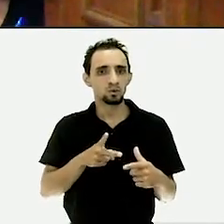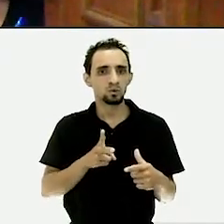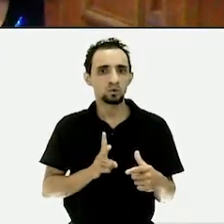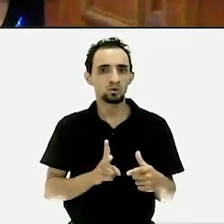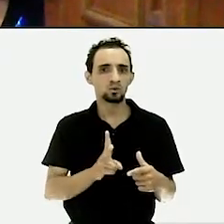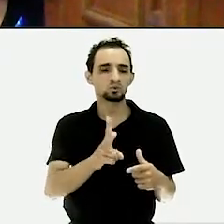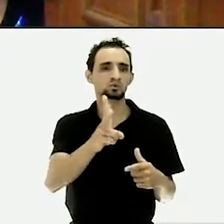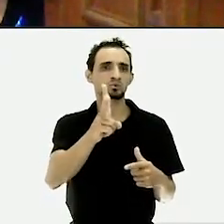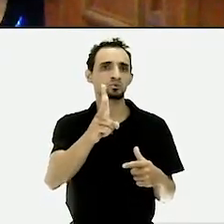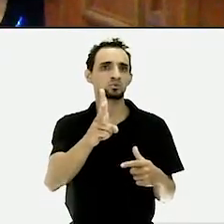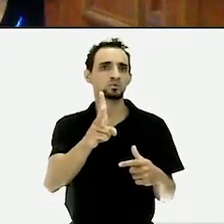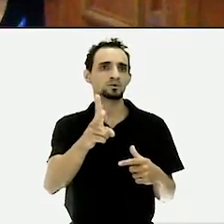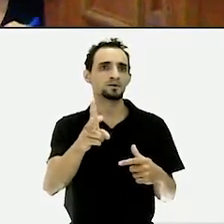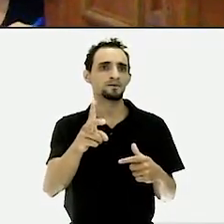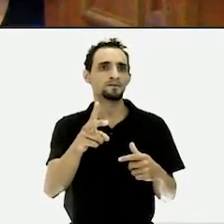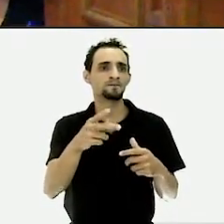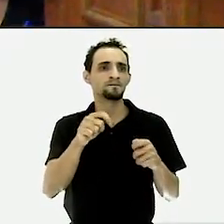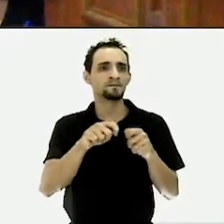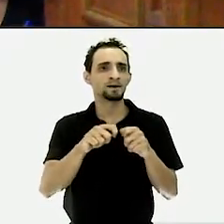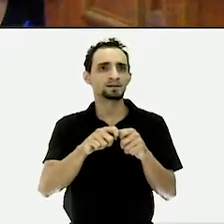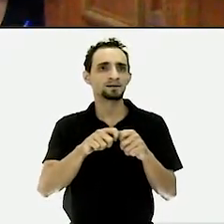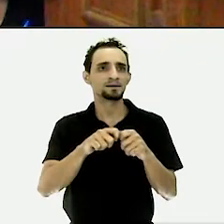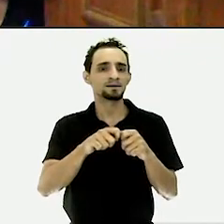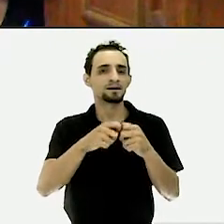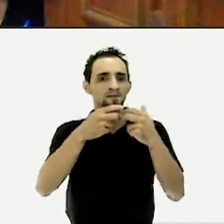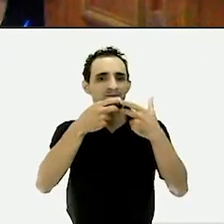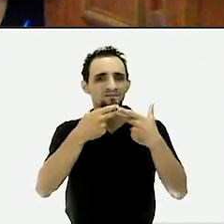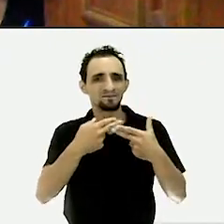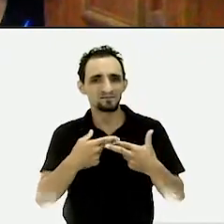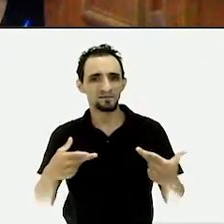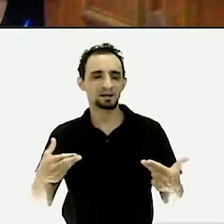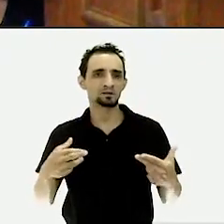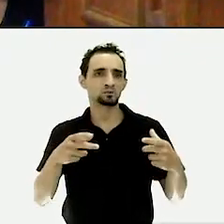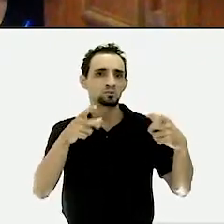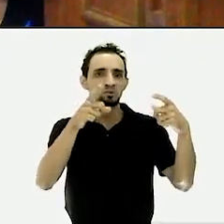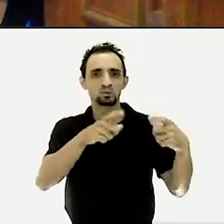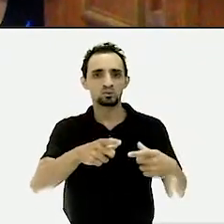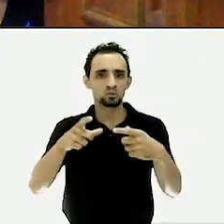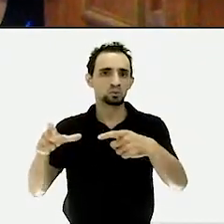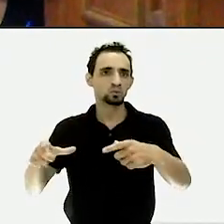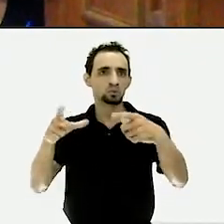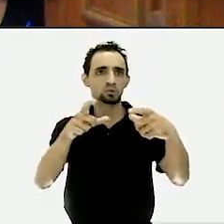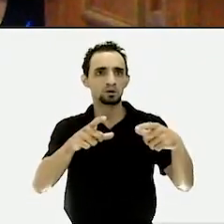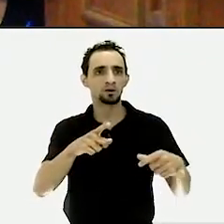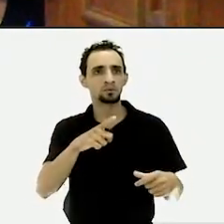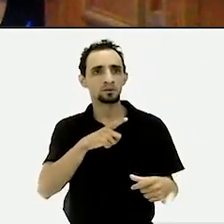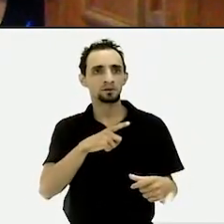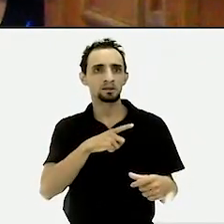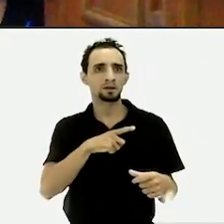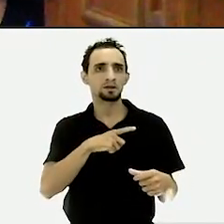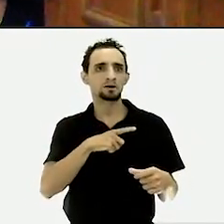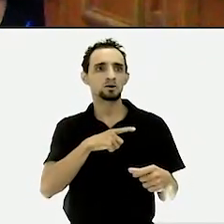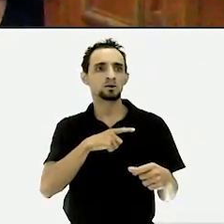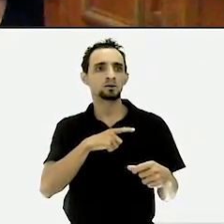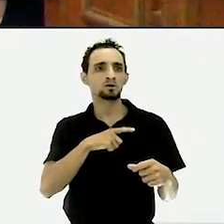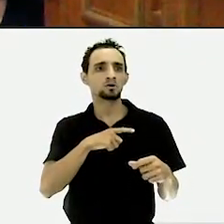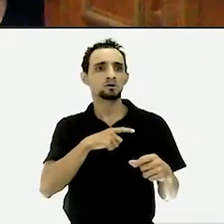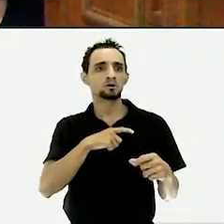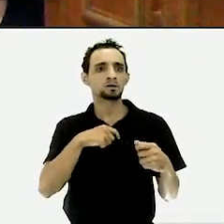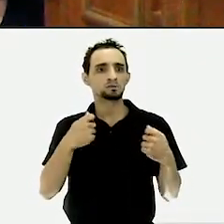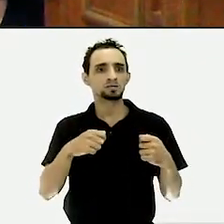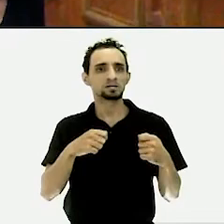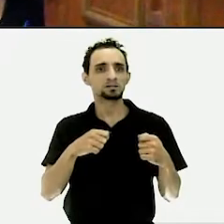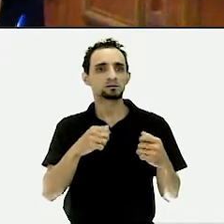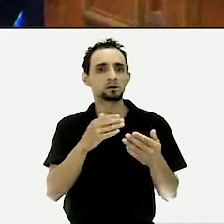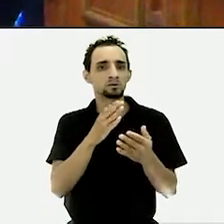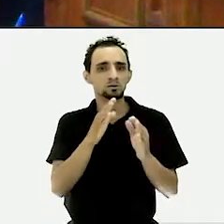uma possibilidade aí de realizar e que vocês permaneçam no local. Agora, é bom organizarem, tentar verem de uma forma